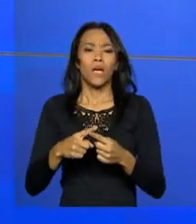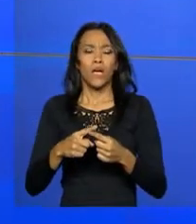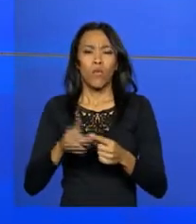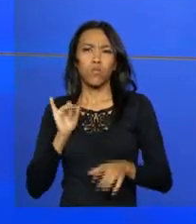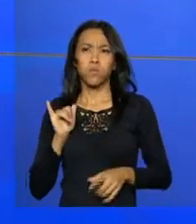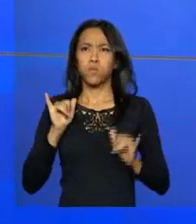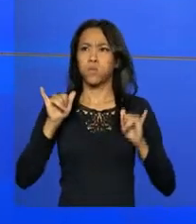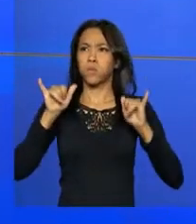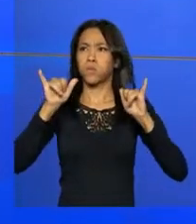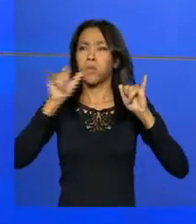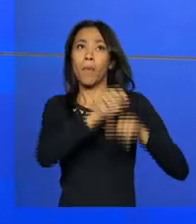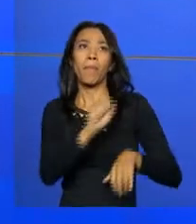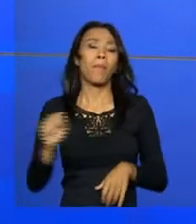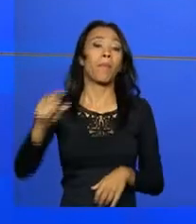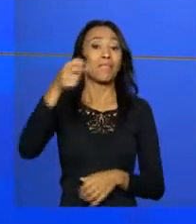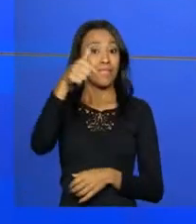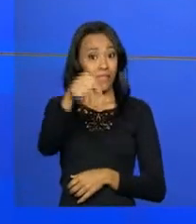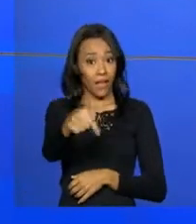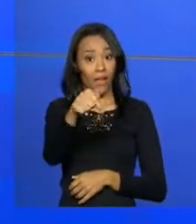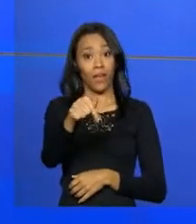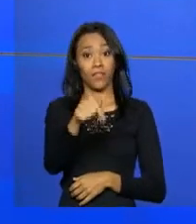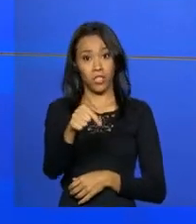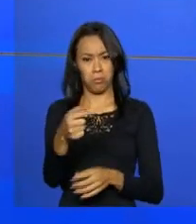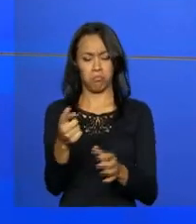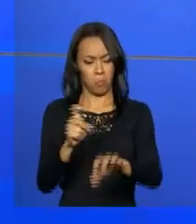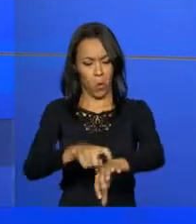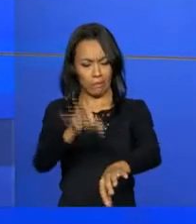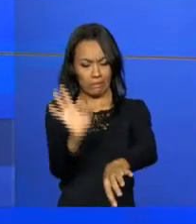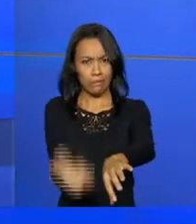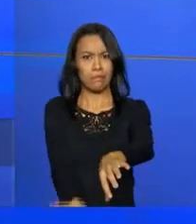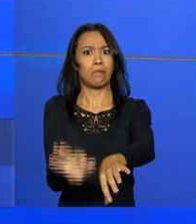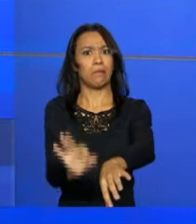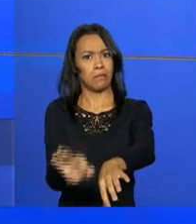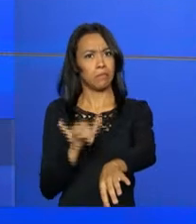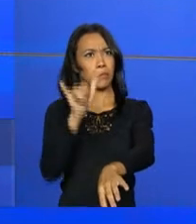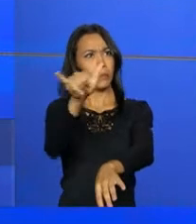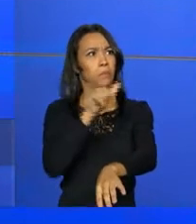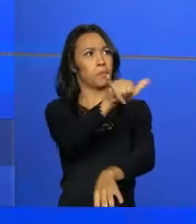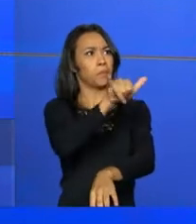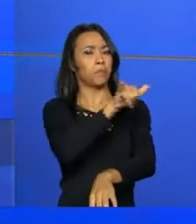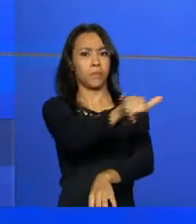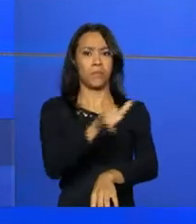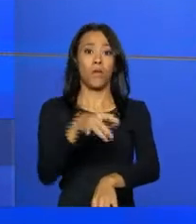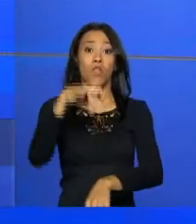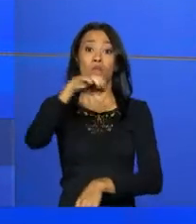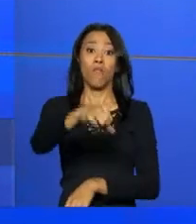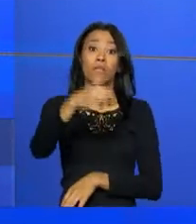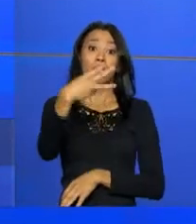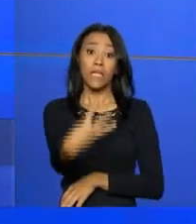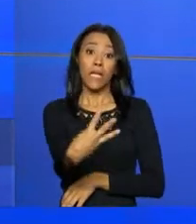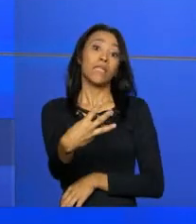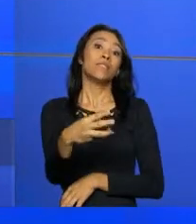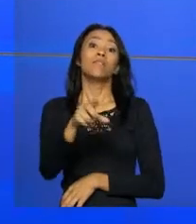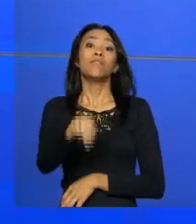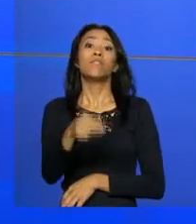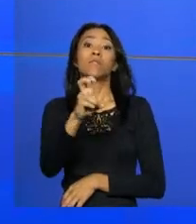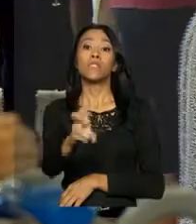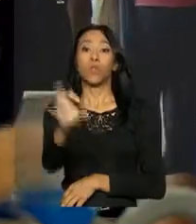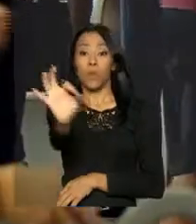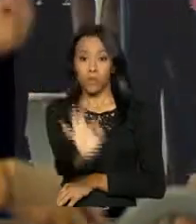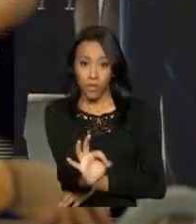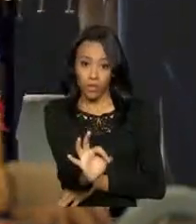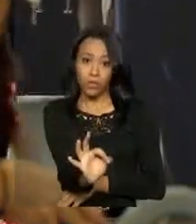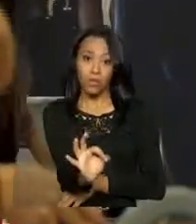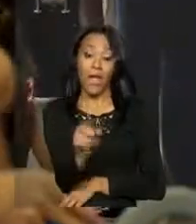sete aeroportos do país com maior fluxo de passageiros durante o carnaval chegou a 93 e meio por cento